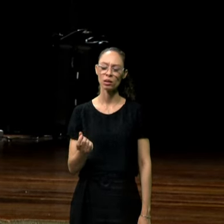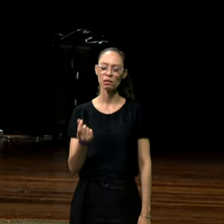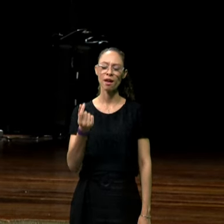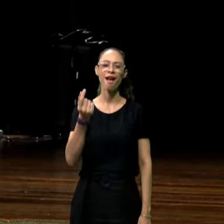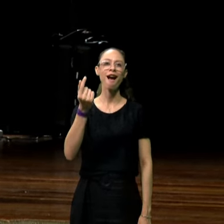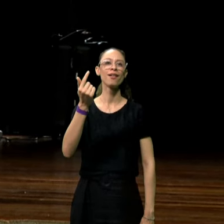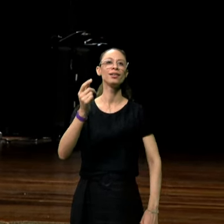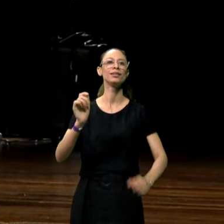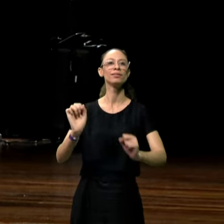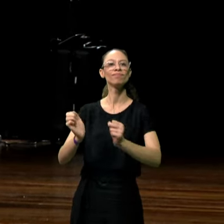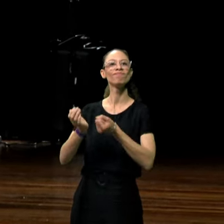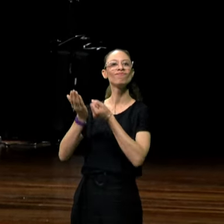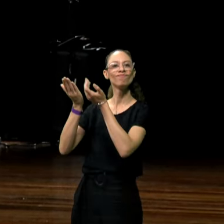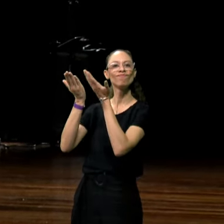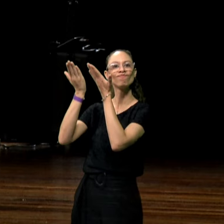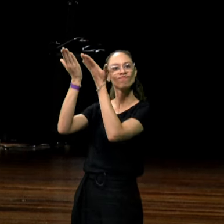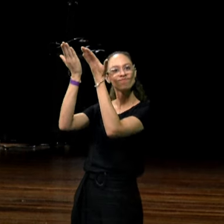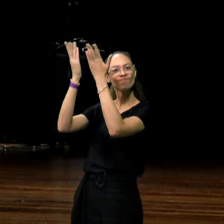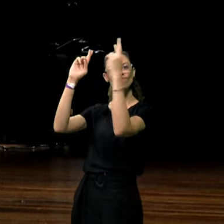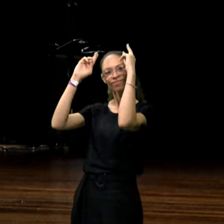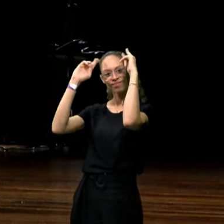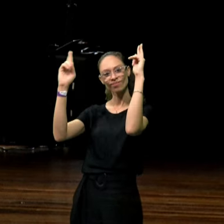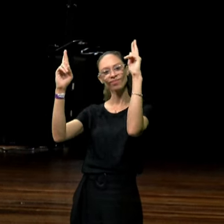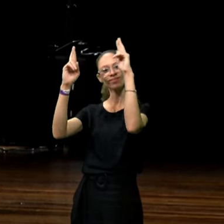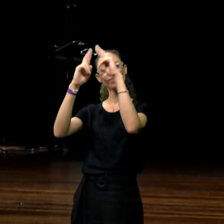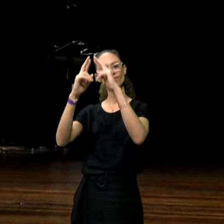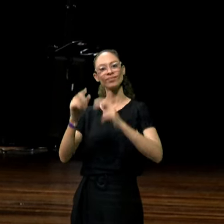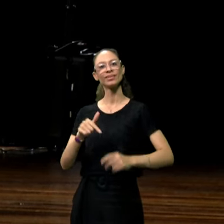reino. Quando passou